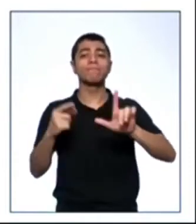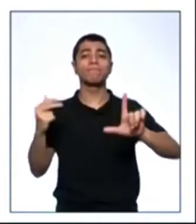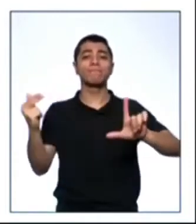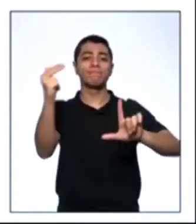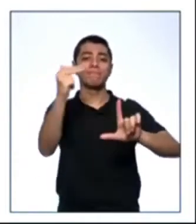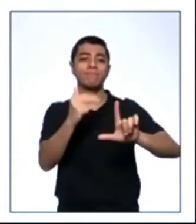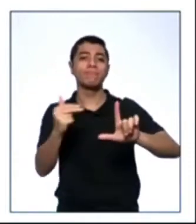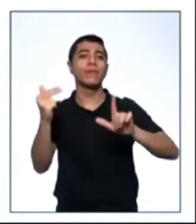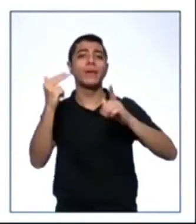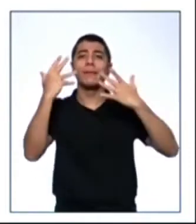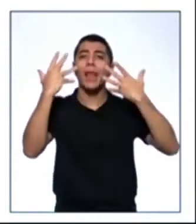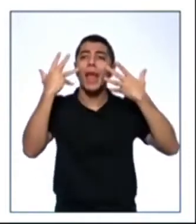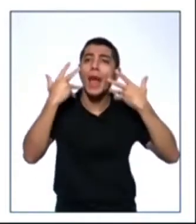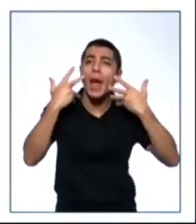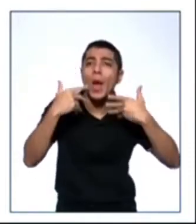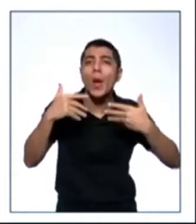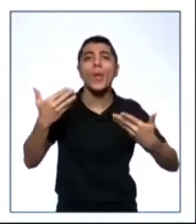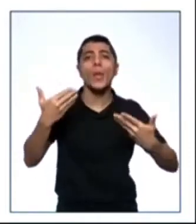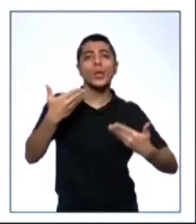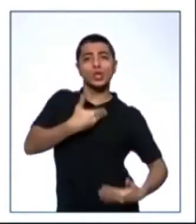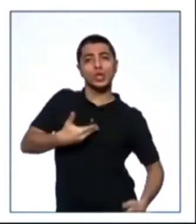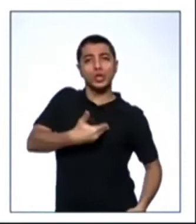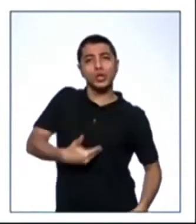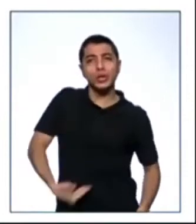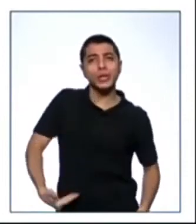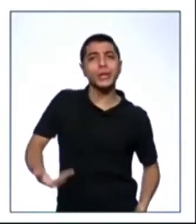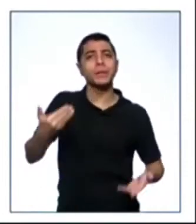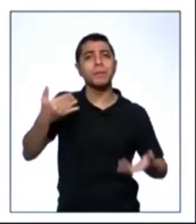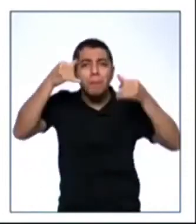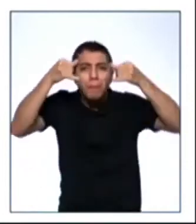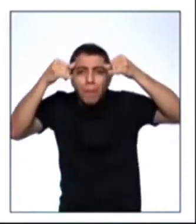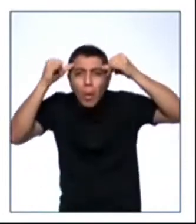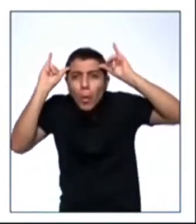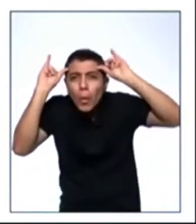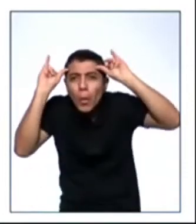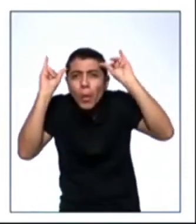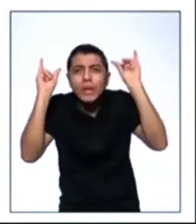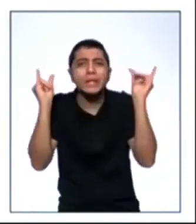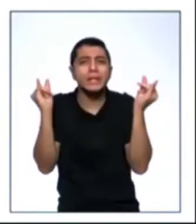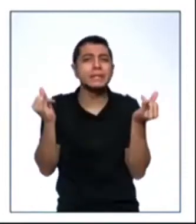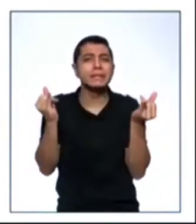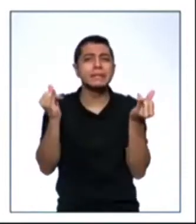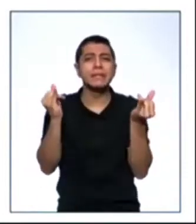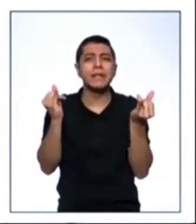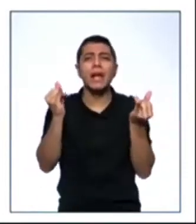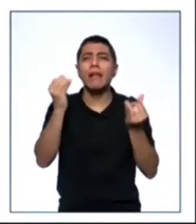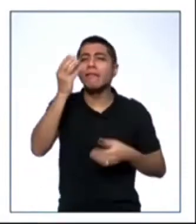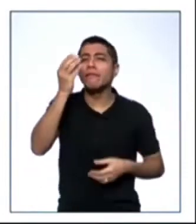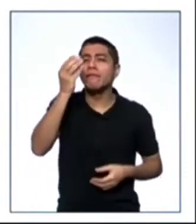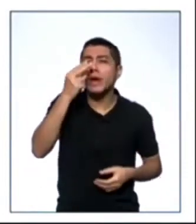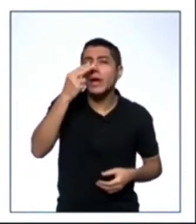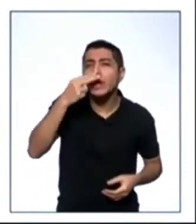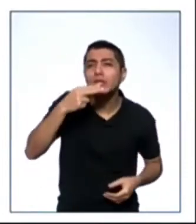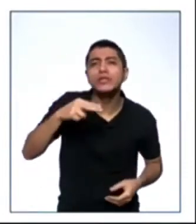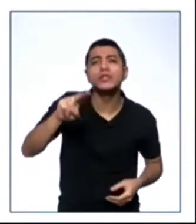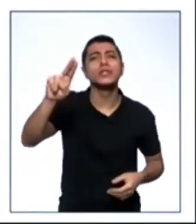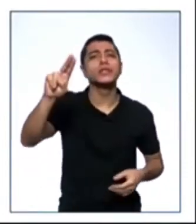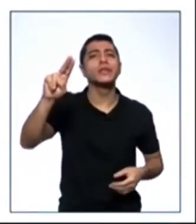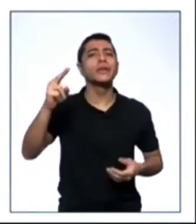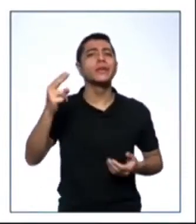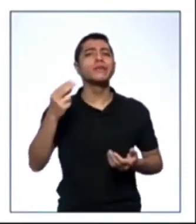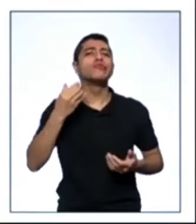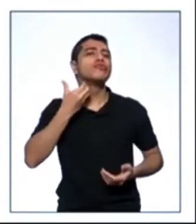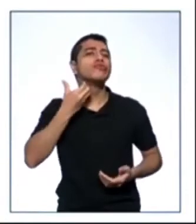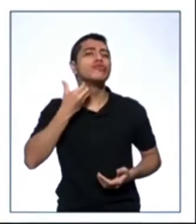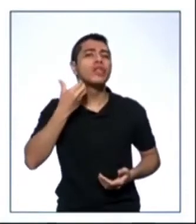tem boi, não sei se é um boi esse bagulho aí. Aí tem vaca, tem elefante, tem girafa e